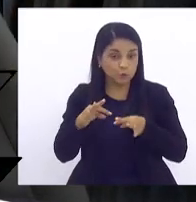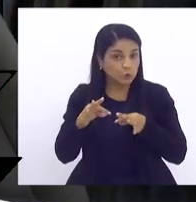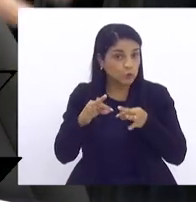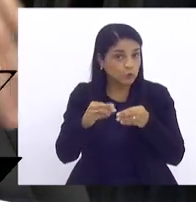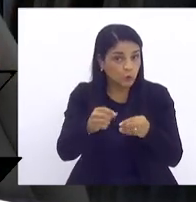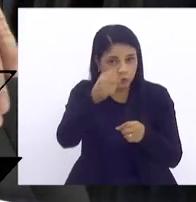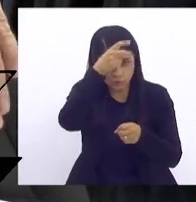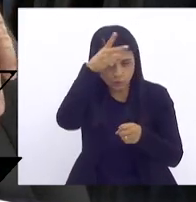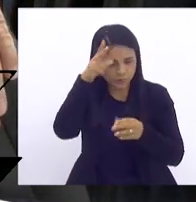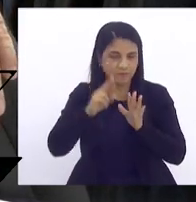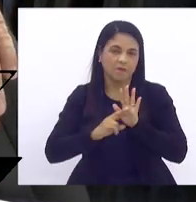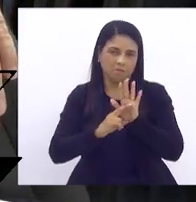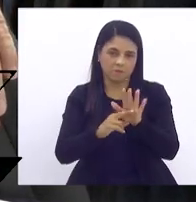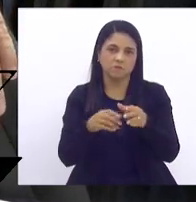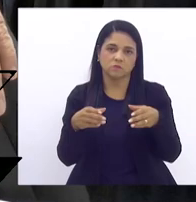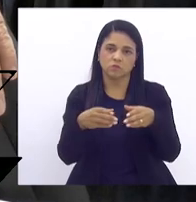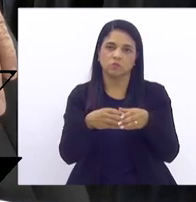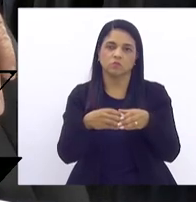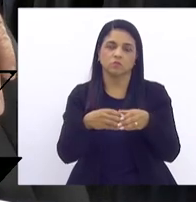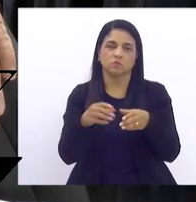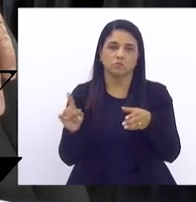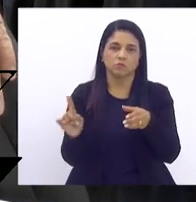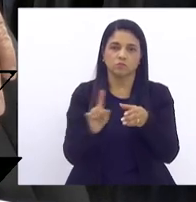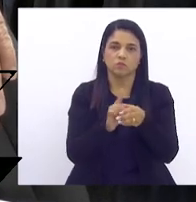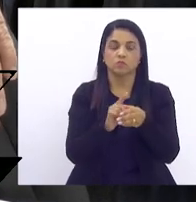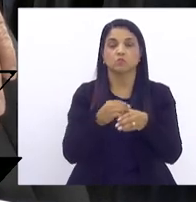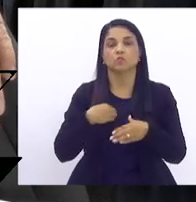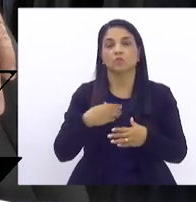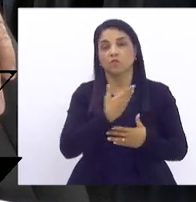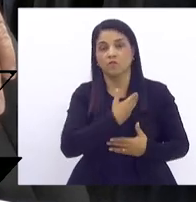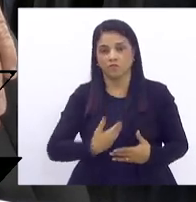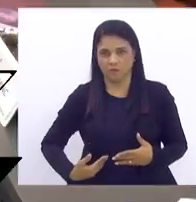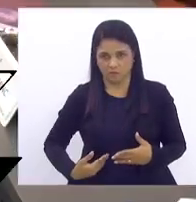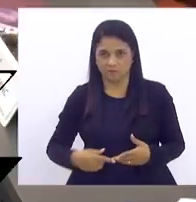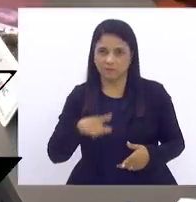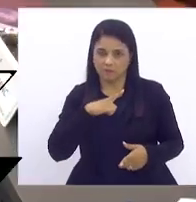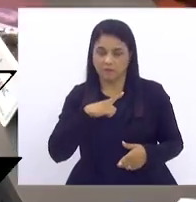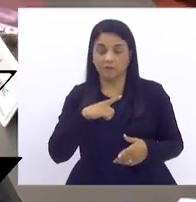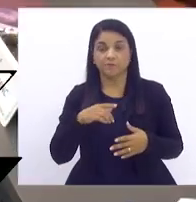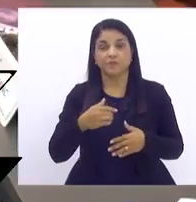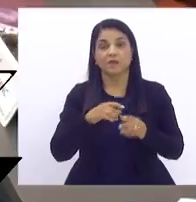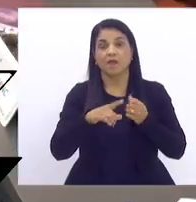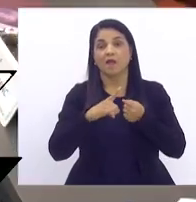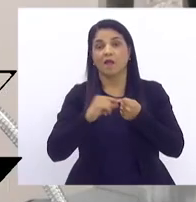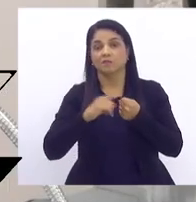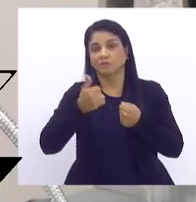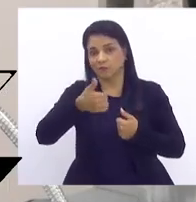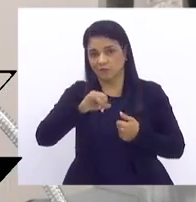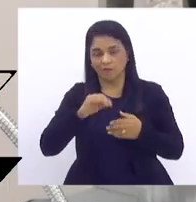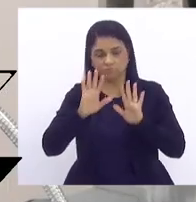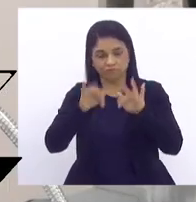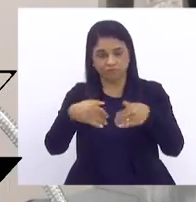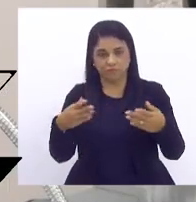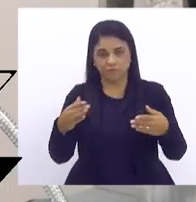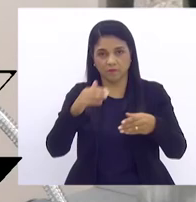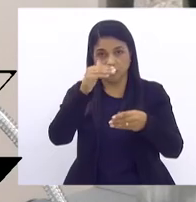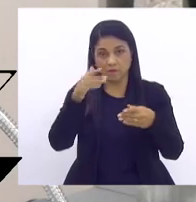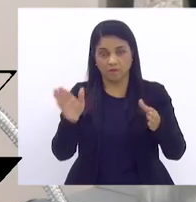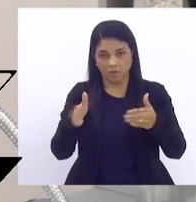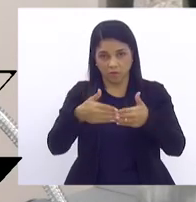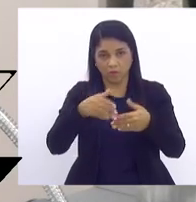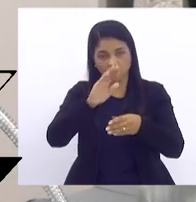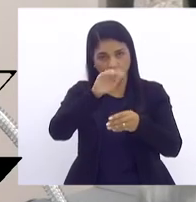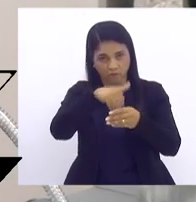uma representação. Perfeito. Então, artigo 10. Não havendo quem queira discutir, encerrar a discussão. Em votação, os senhores que